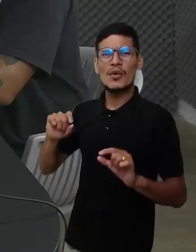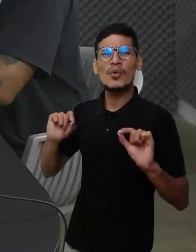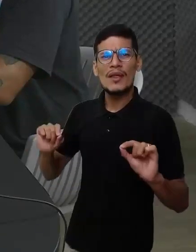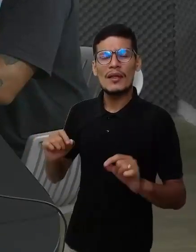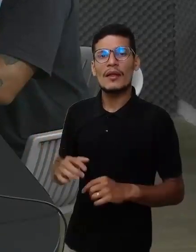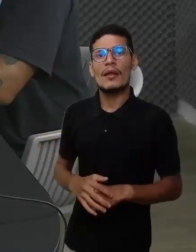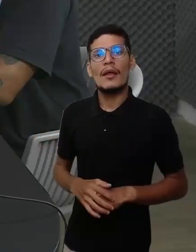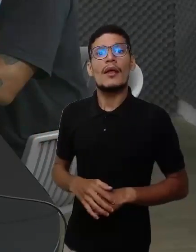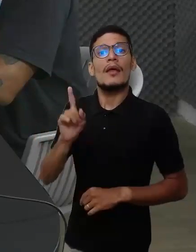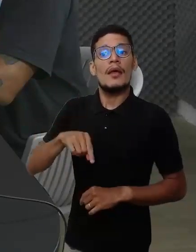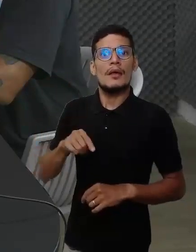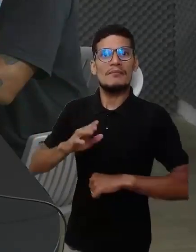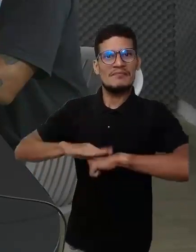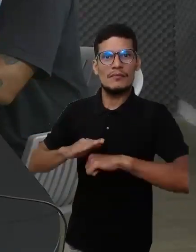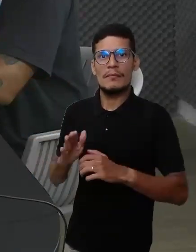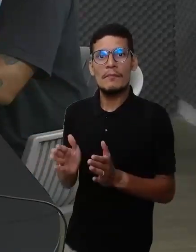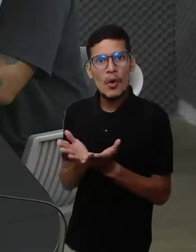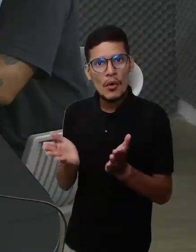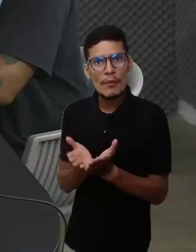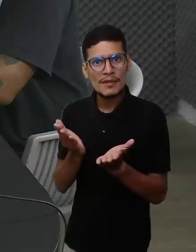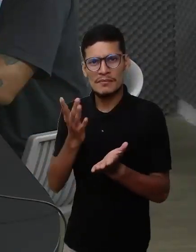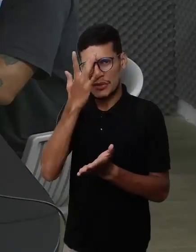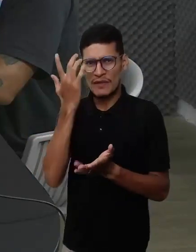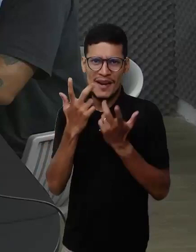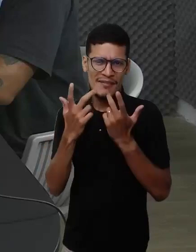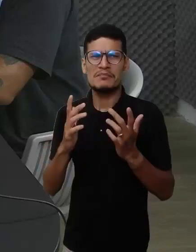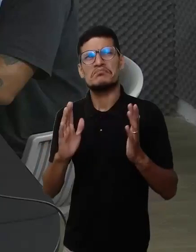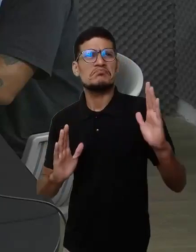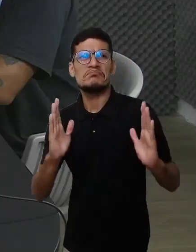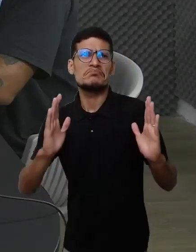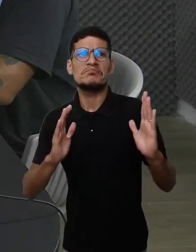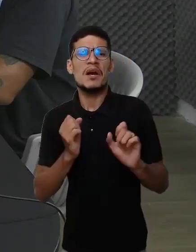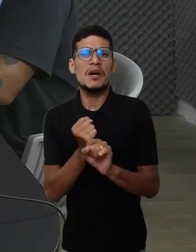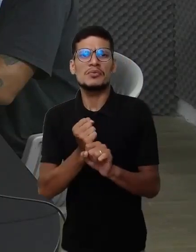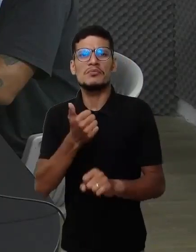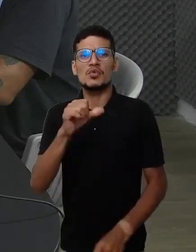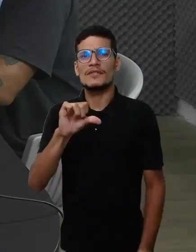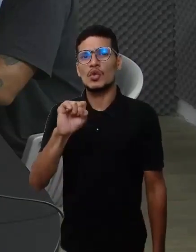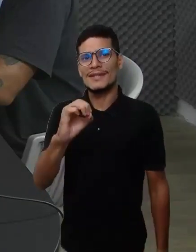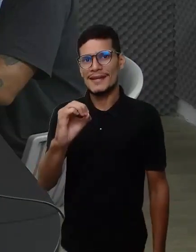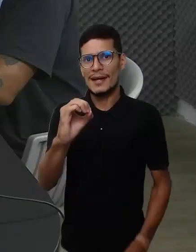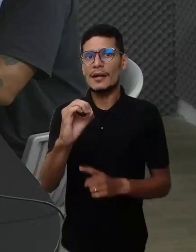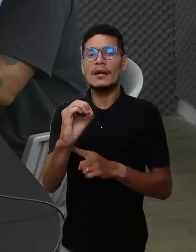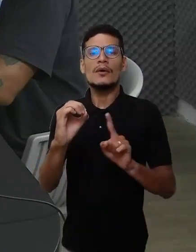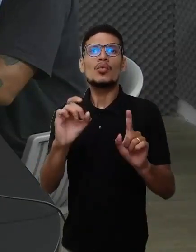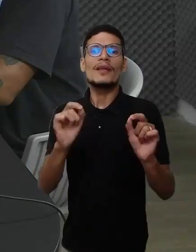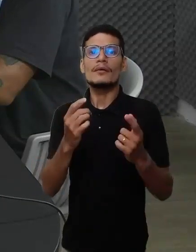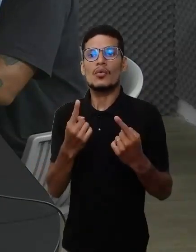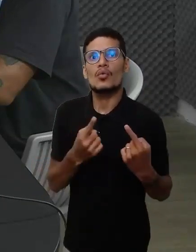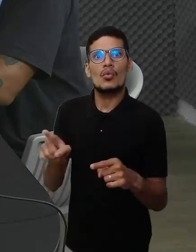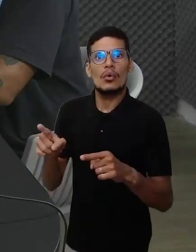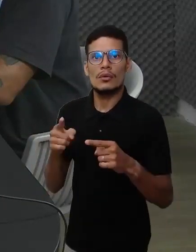das prisões da miséria, né, se dizia, a partir da década de 80, quando se radicaliza o combate à